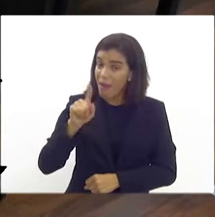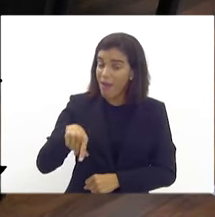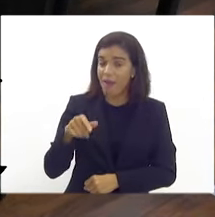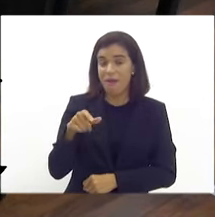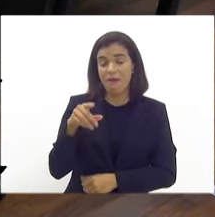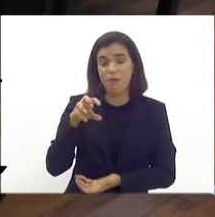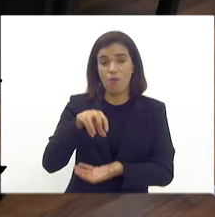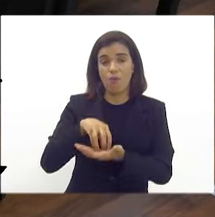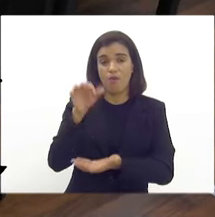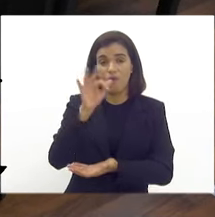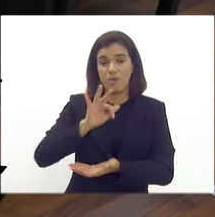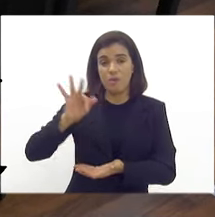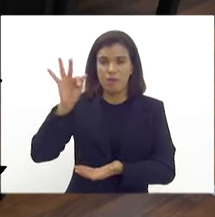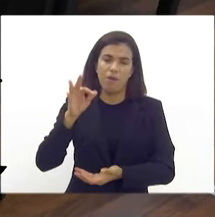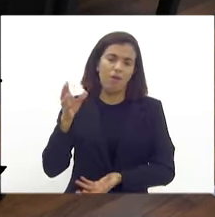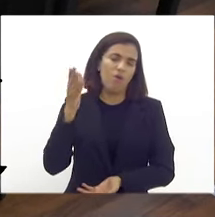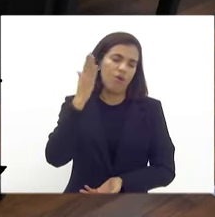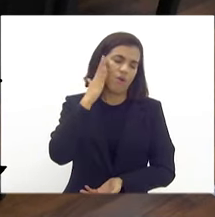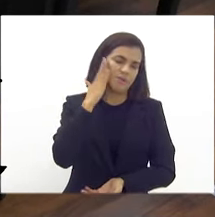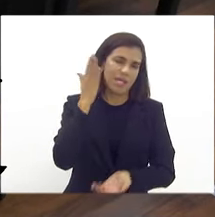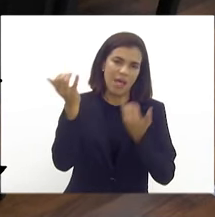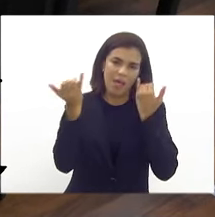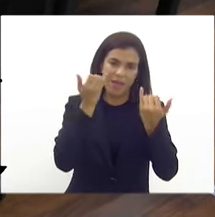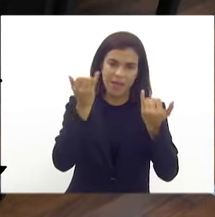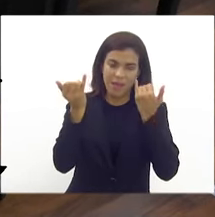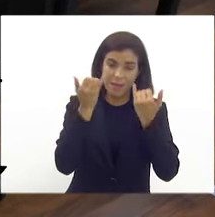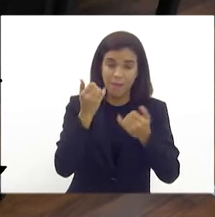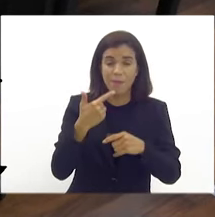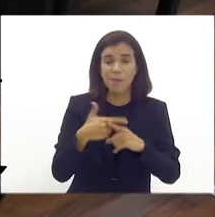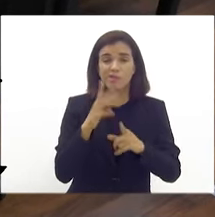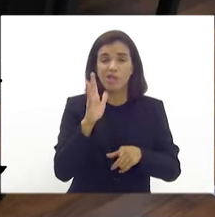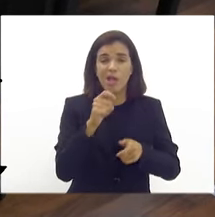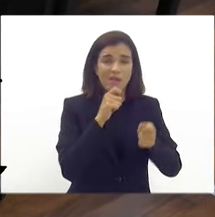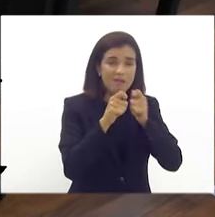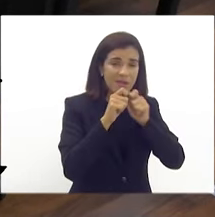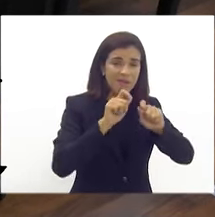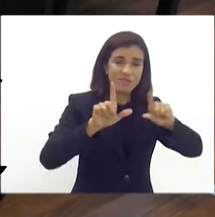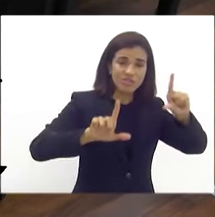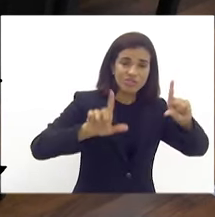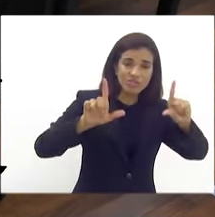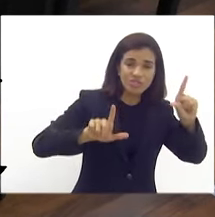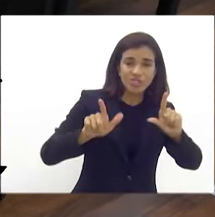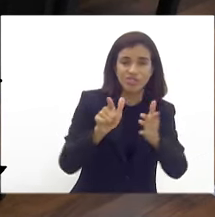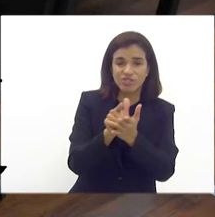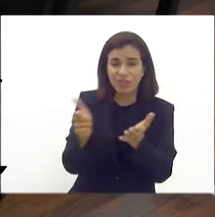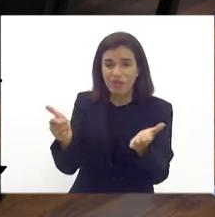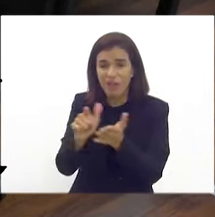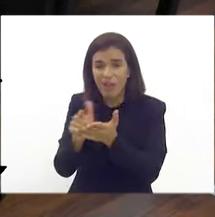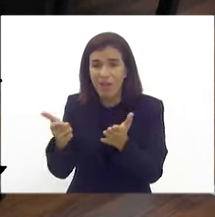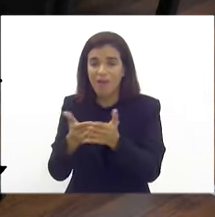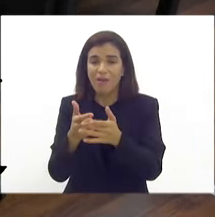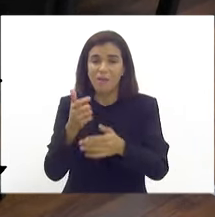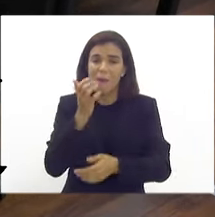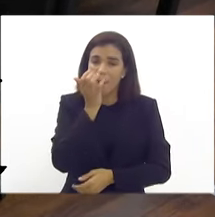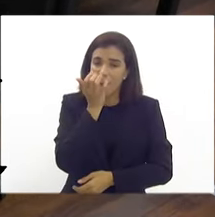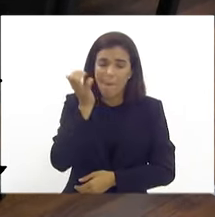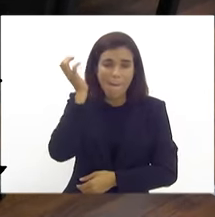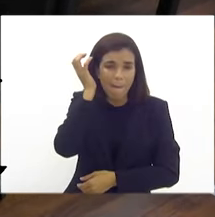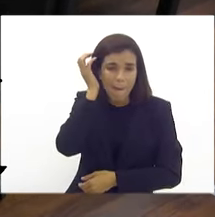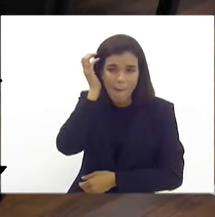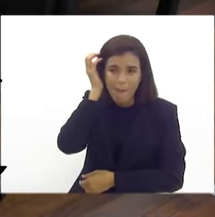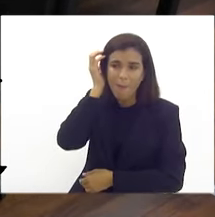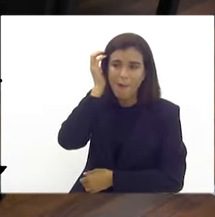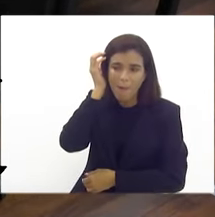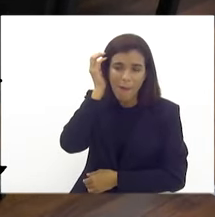ele tem conhecimento é claro que tem porque saiu na imprensa saiu nos jornais e né nas emissoras de de rádio todo mundo se